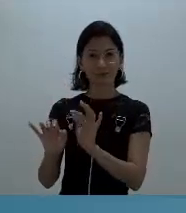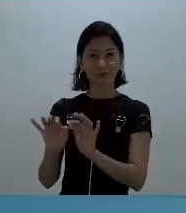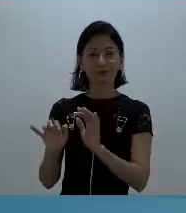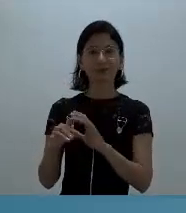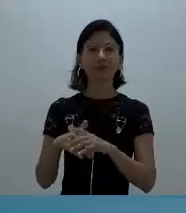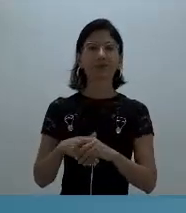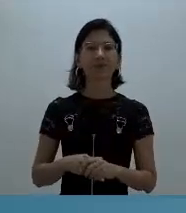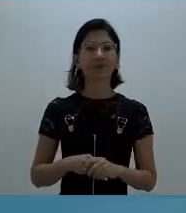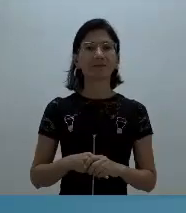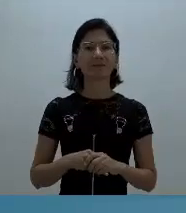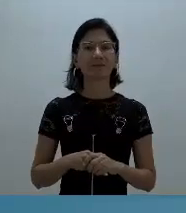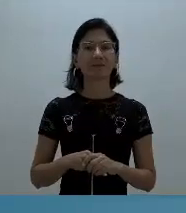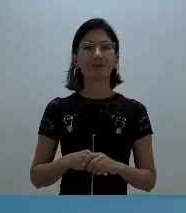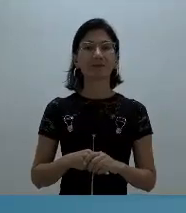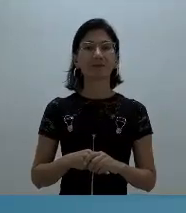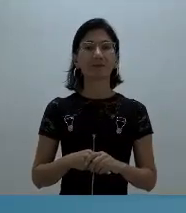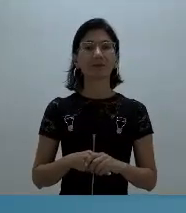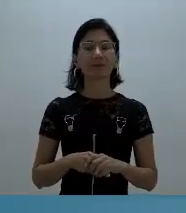duas sustentações orais.